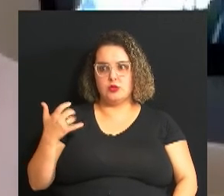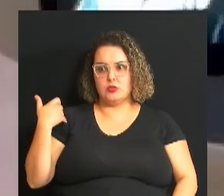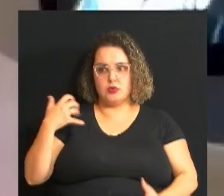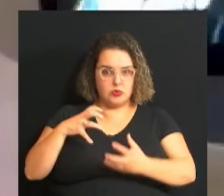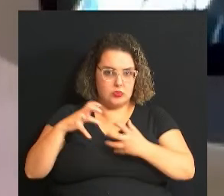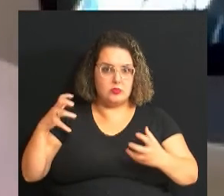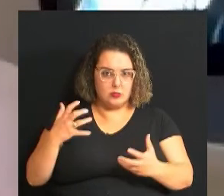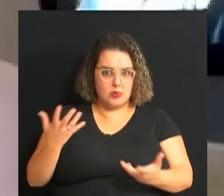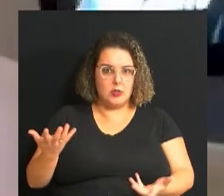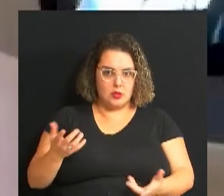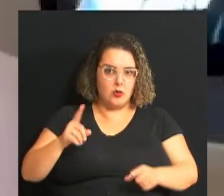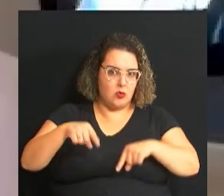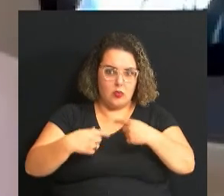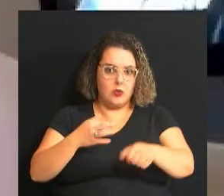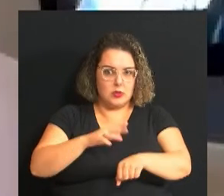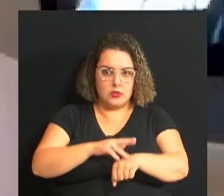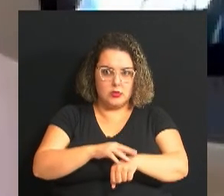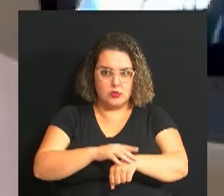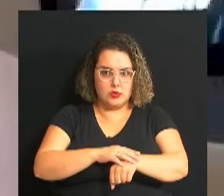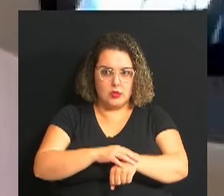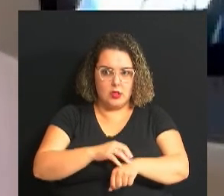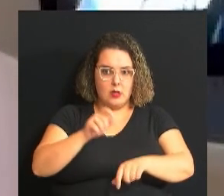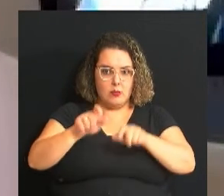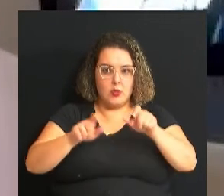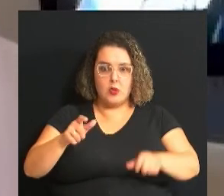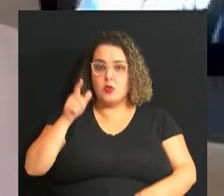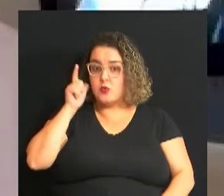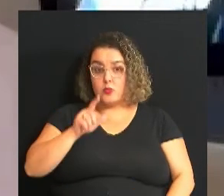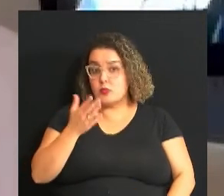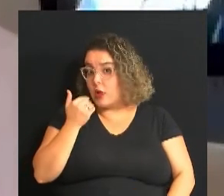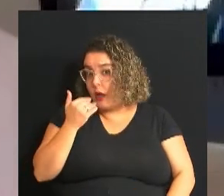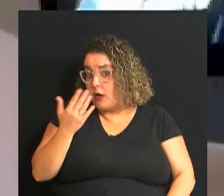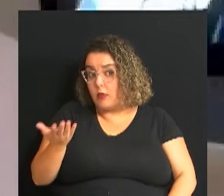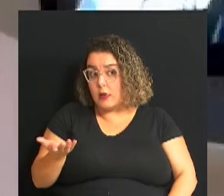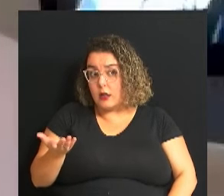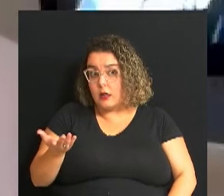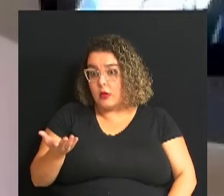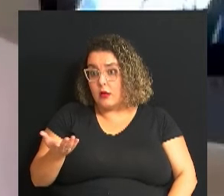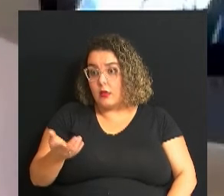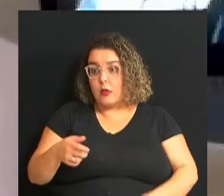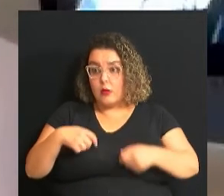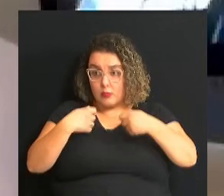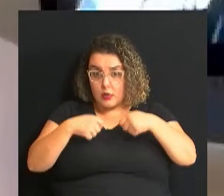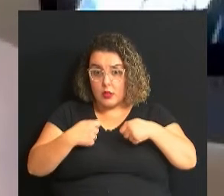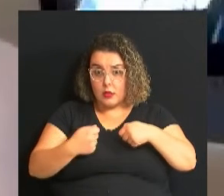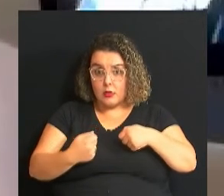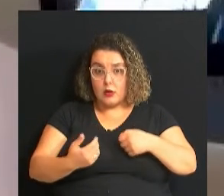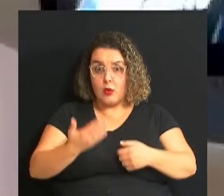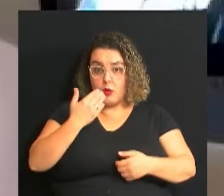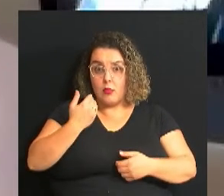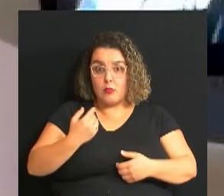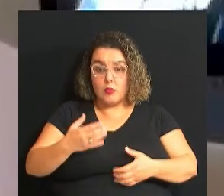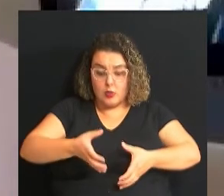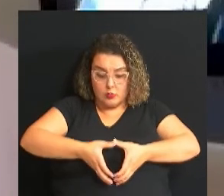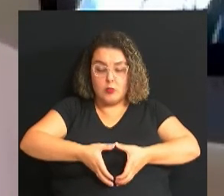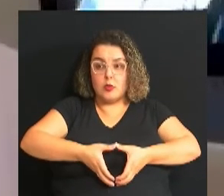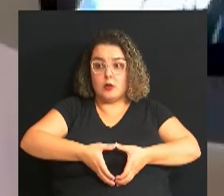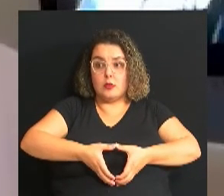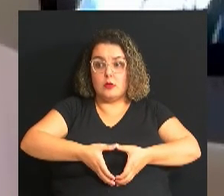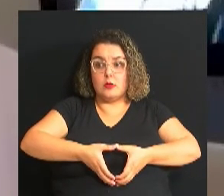por algumas doenças, a pessoa não consegue comer. Só que você tem que pôr comida no estômago dela. Como é que você faz isso? Faz